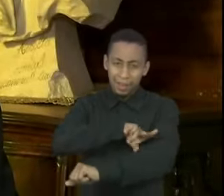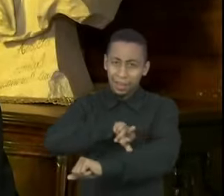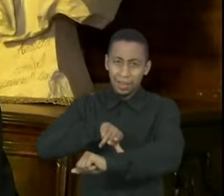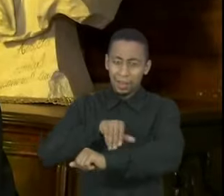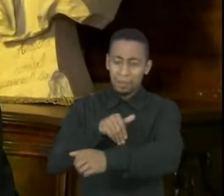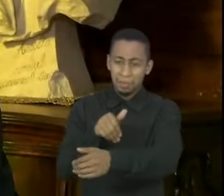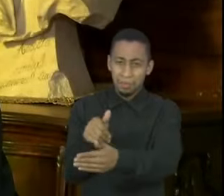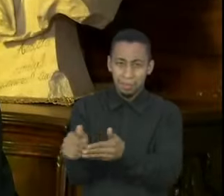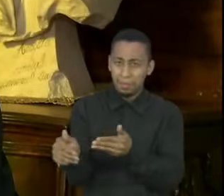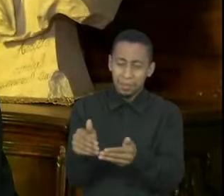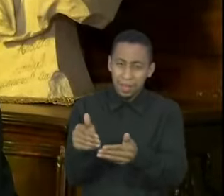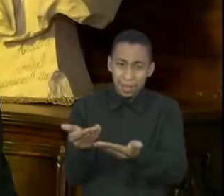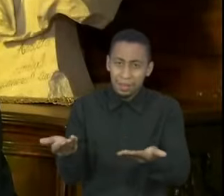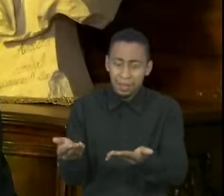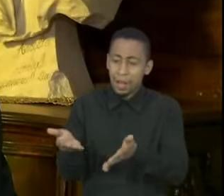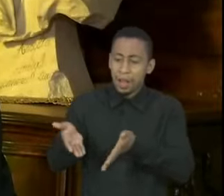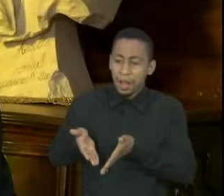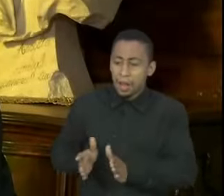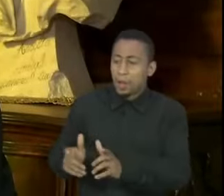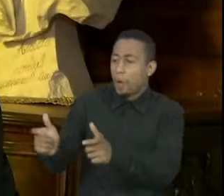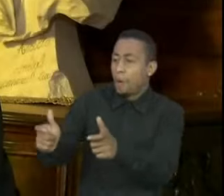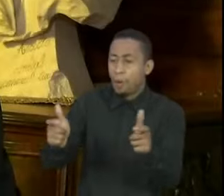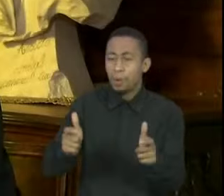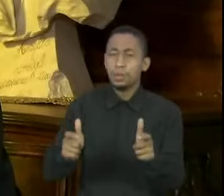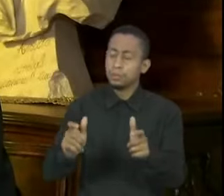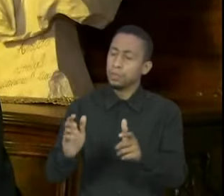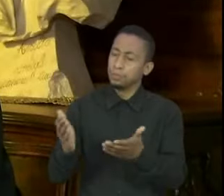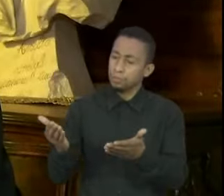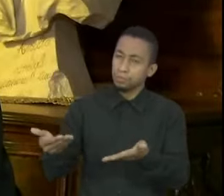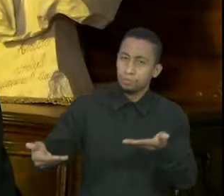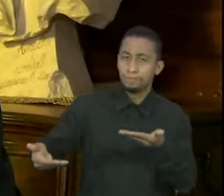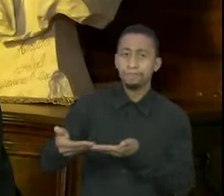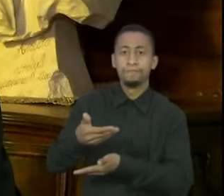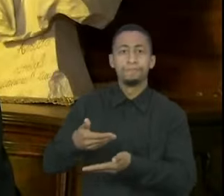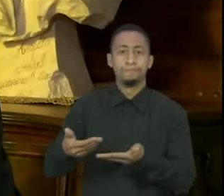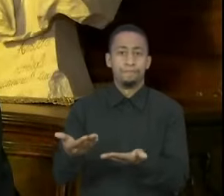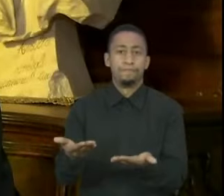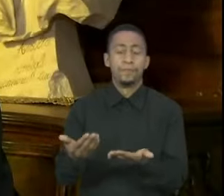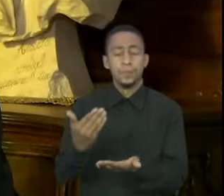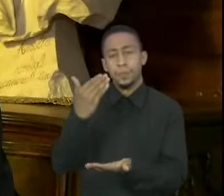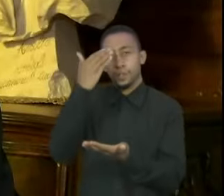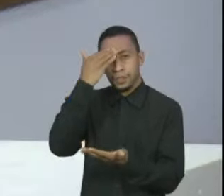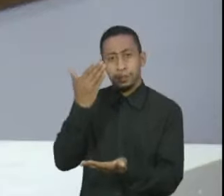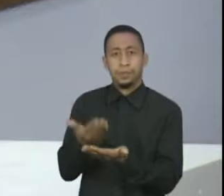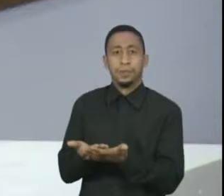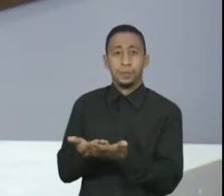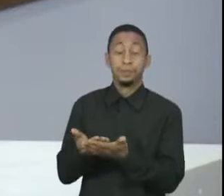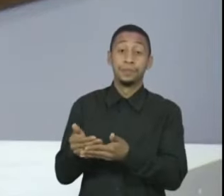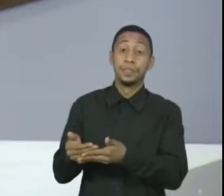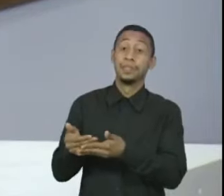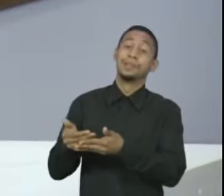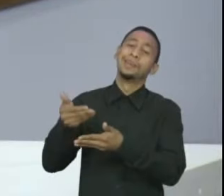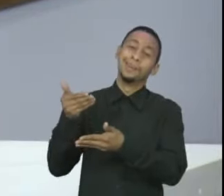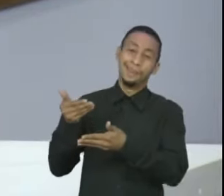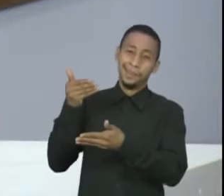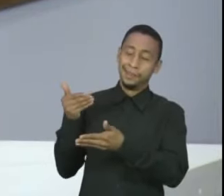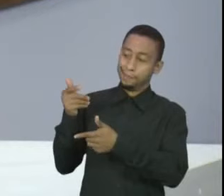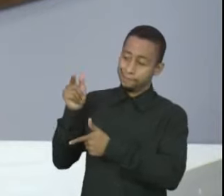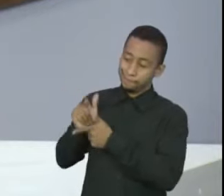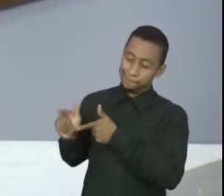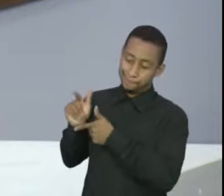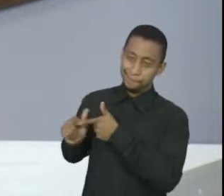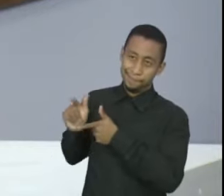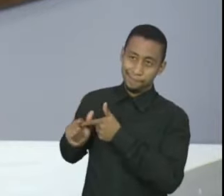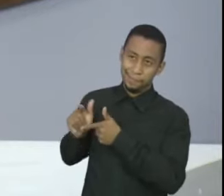da sua pele da sua origem e assim por diante então eu acredito que se houve problemas no passado